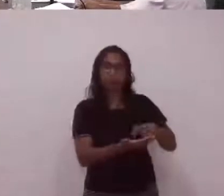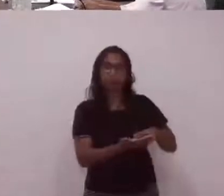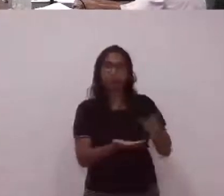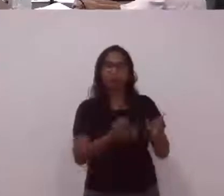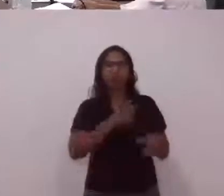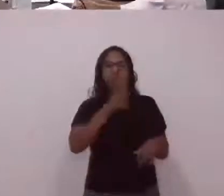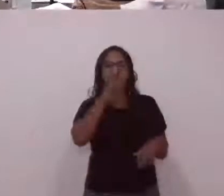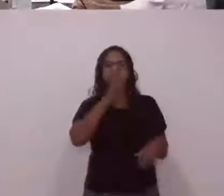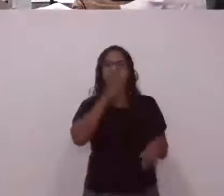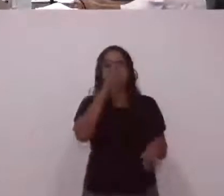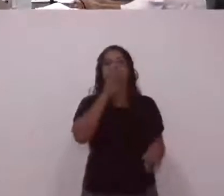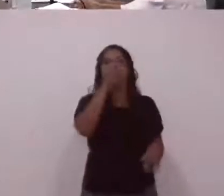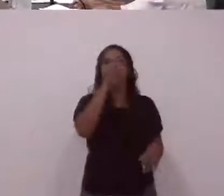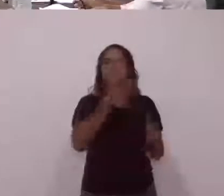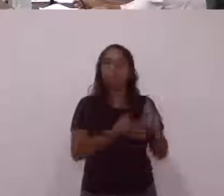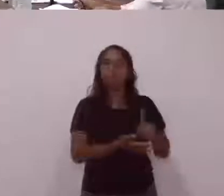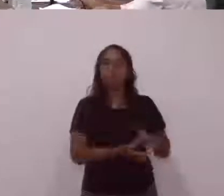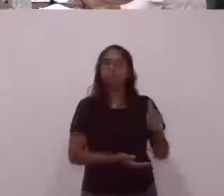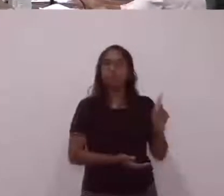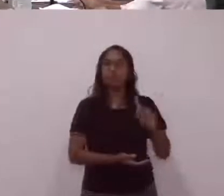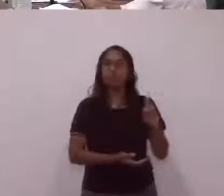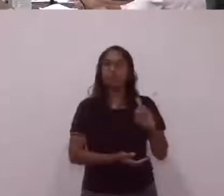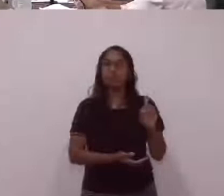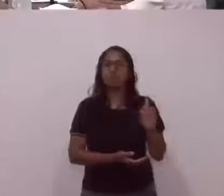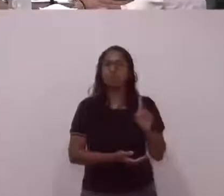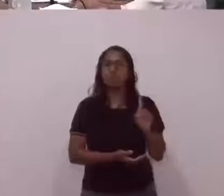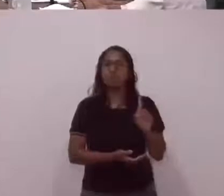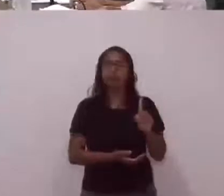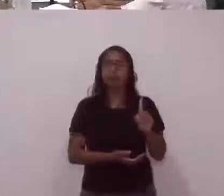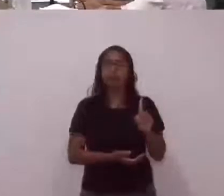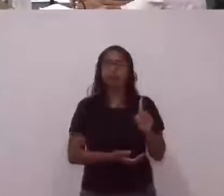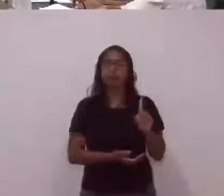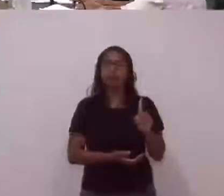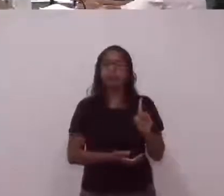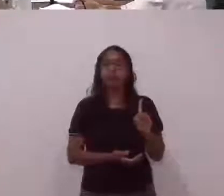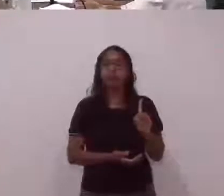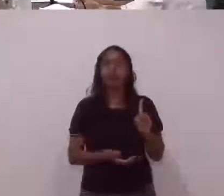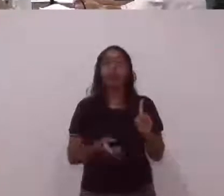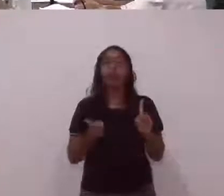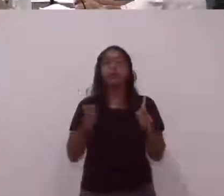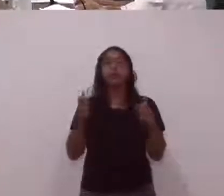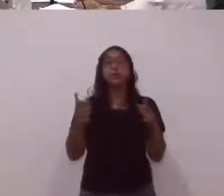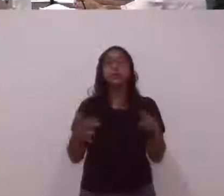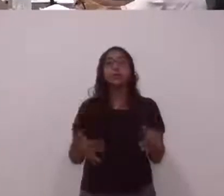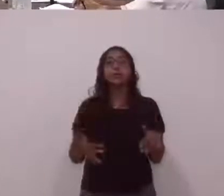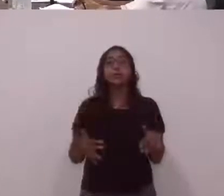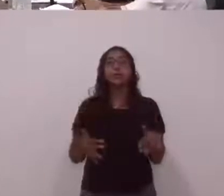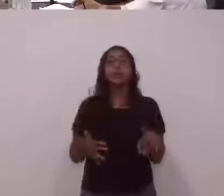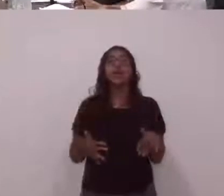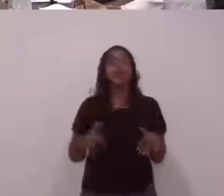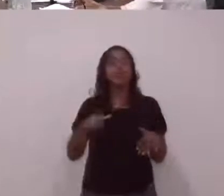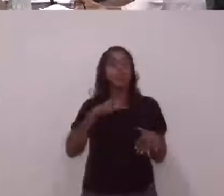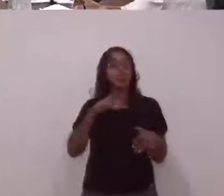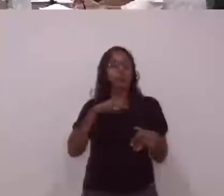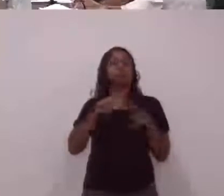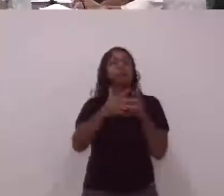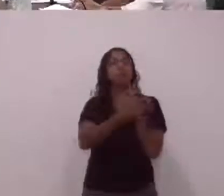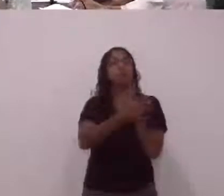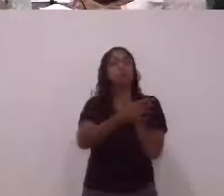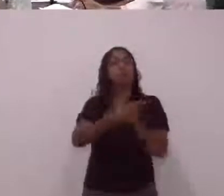dando verossimilhança à alegação de que houve prática de ato de improbidade